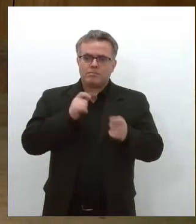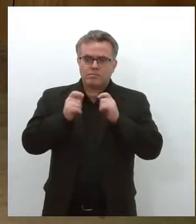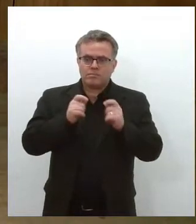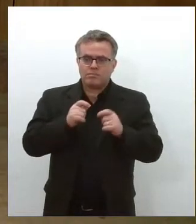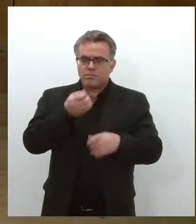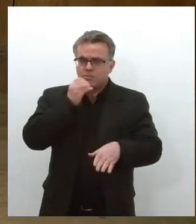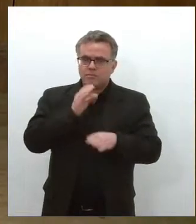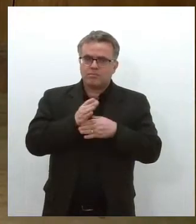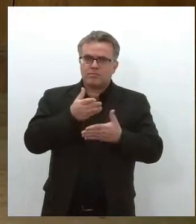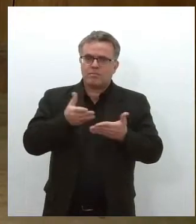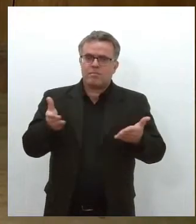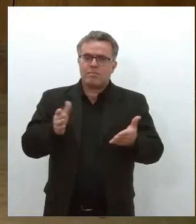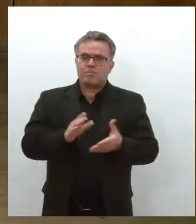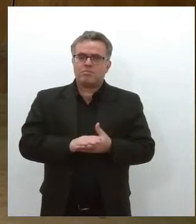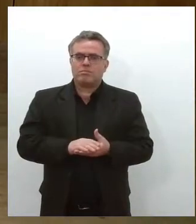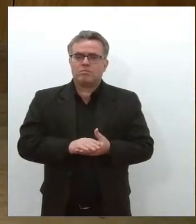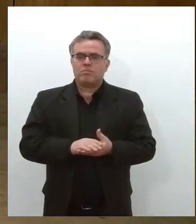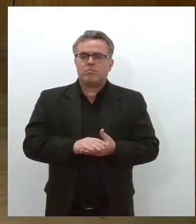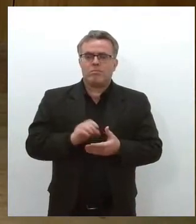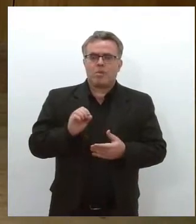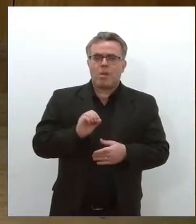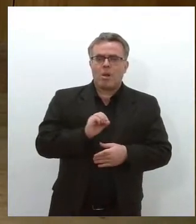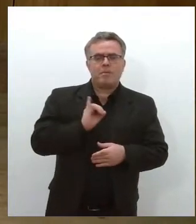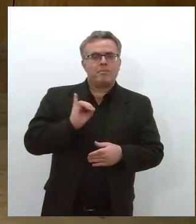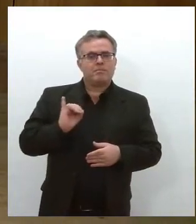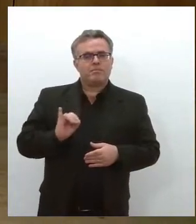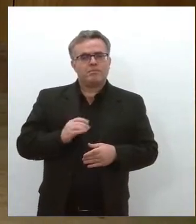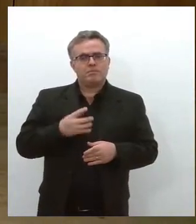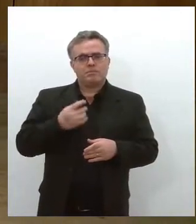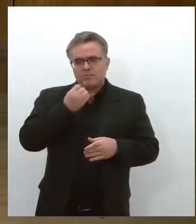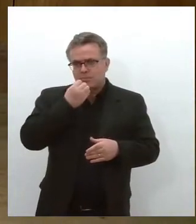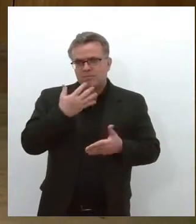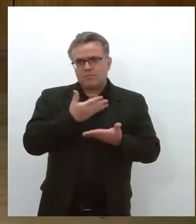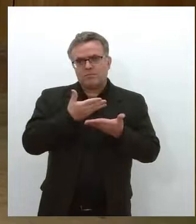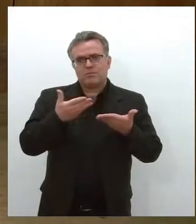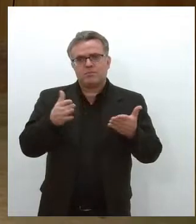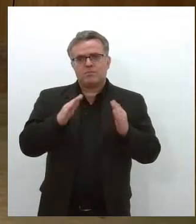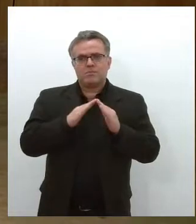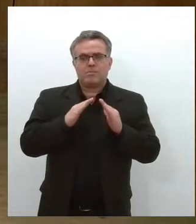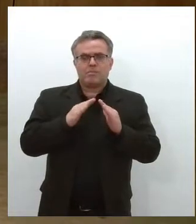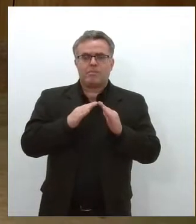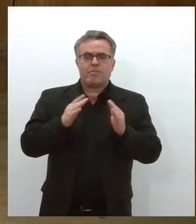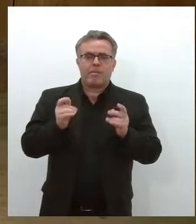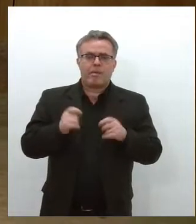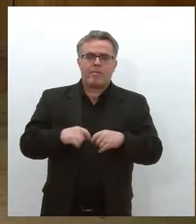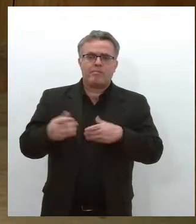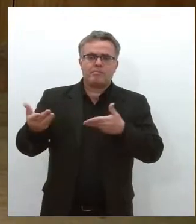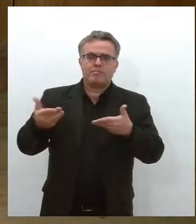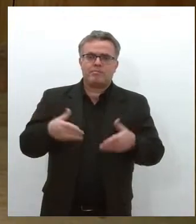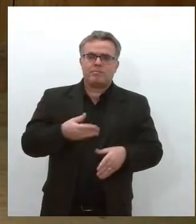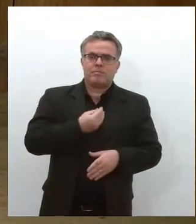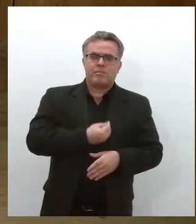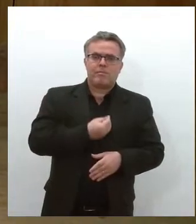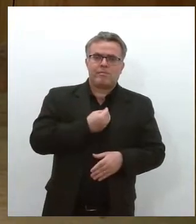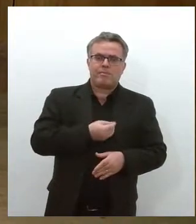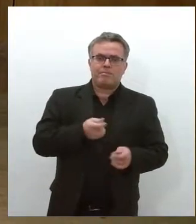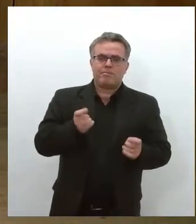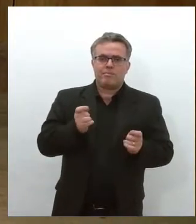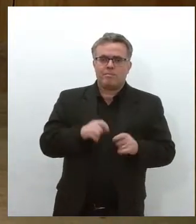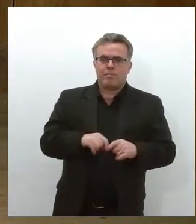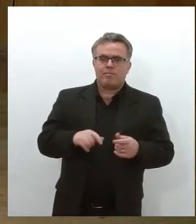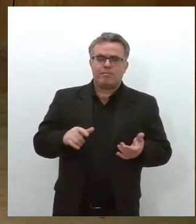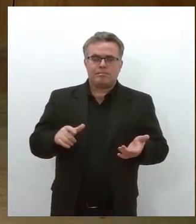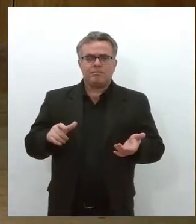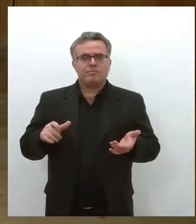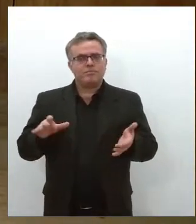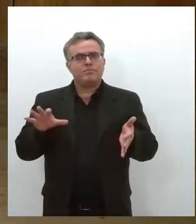você. Oi, Kátia, boa tarde também a você de casa, nossas entrevistadas que já estão conectadas aqui com a gente. E é isso,